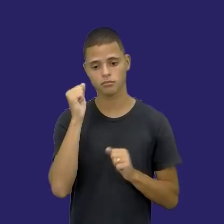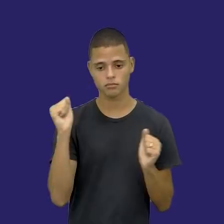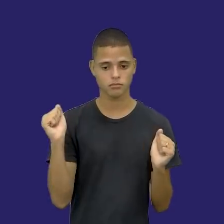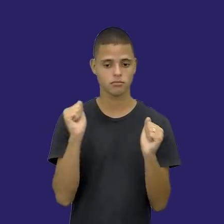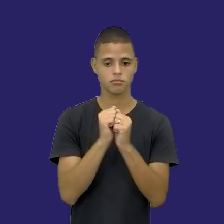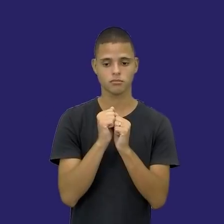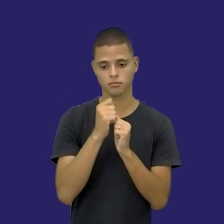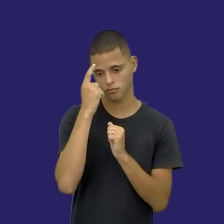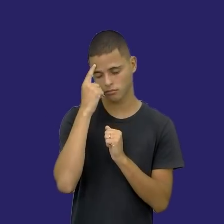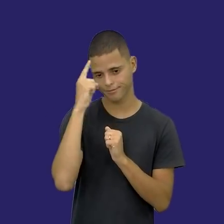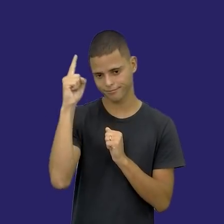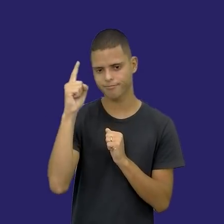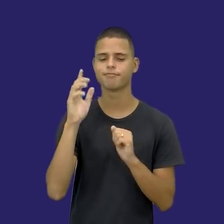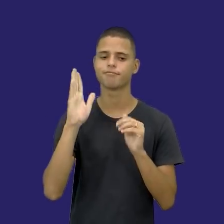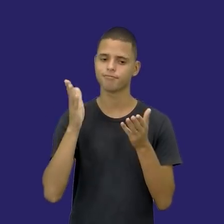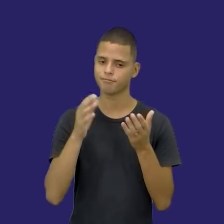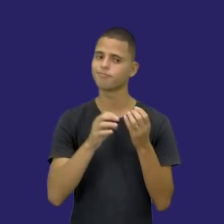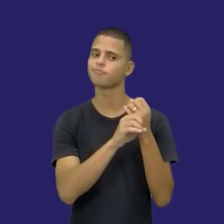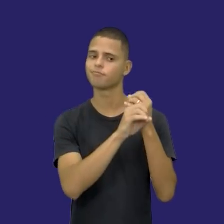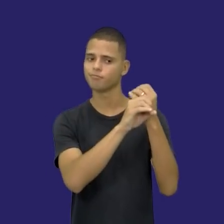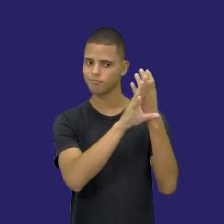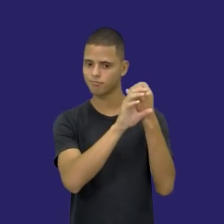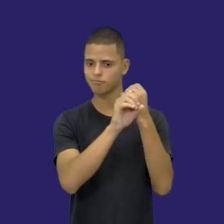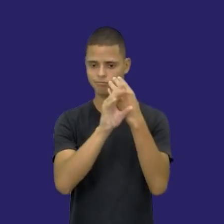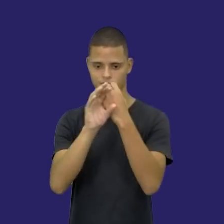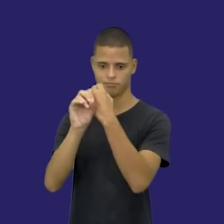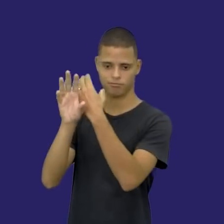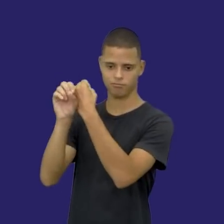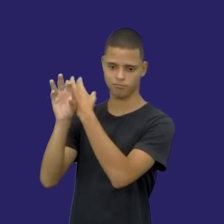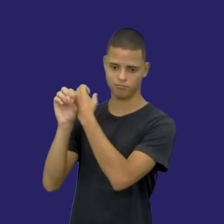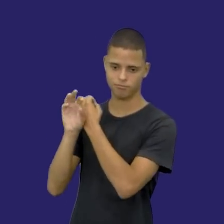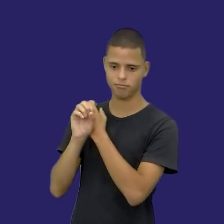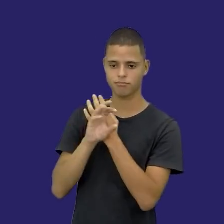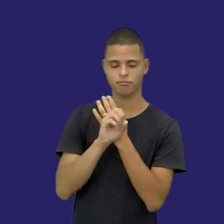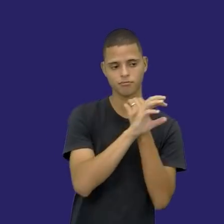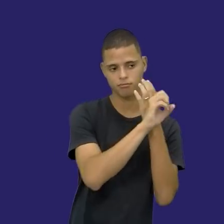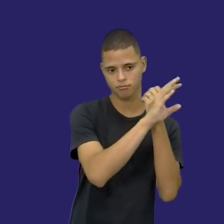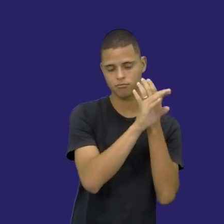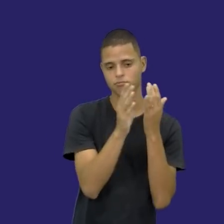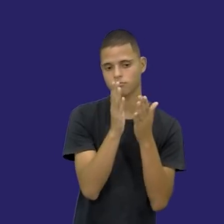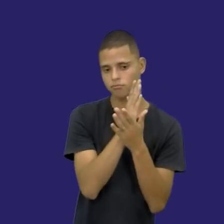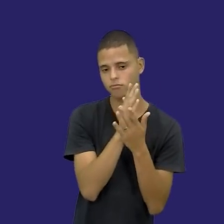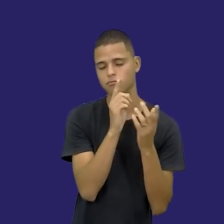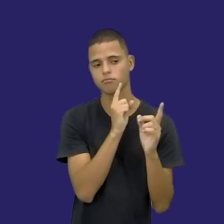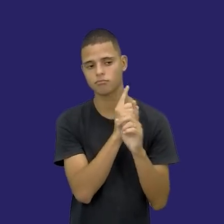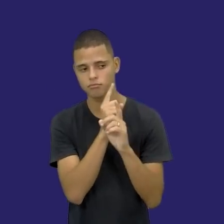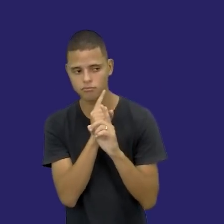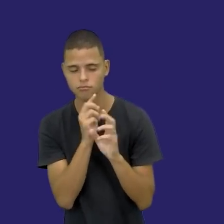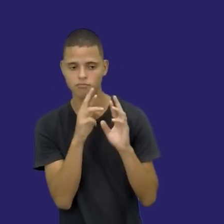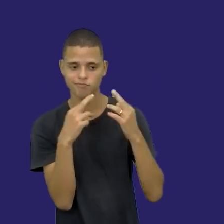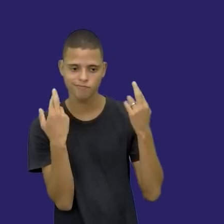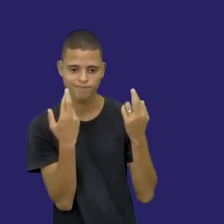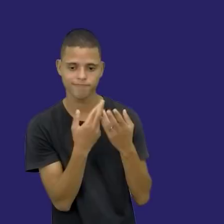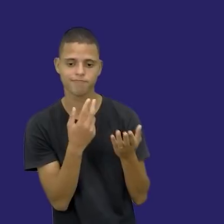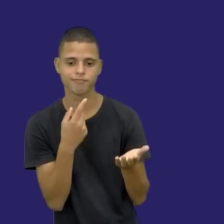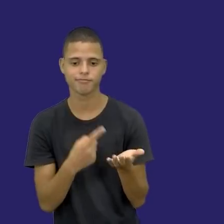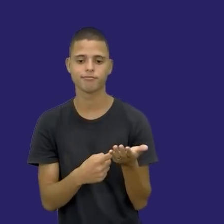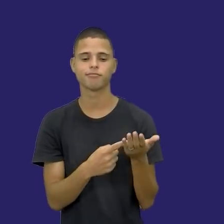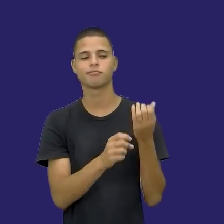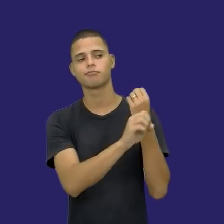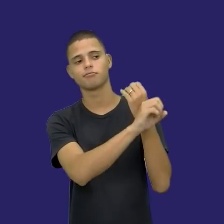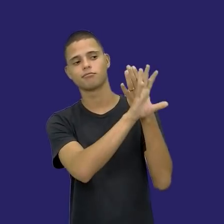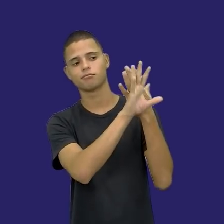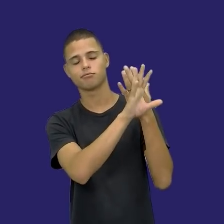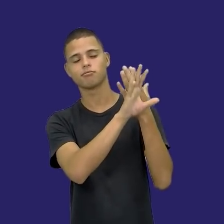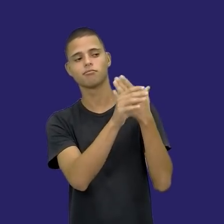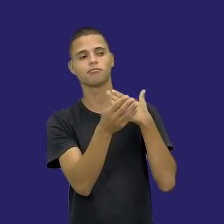fizemos via virtual, né? Não no presencial, mas nós fizemos alguns encontros, né? Para que nós juntos